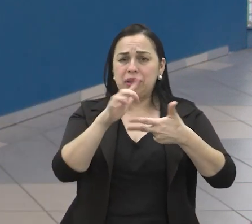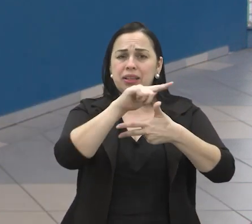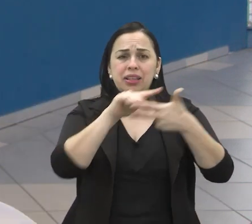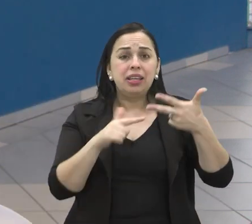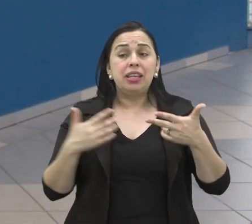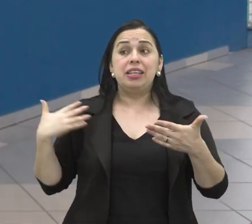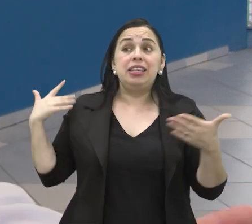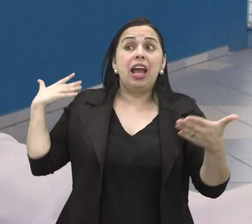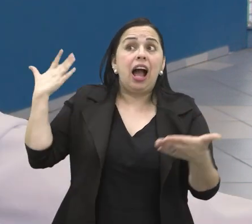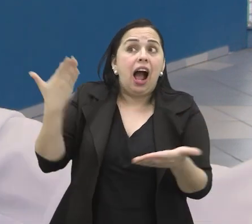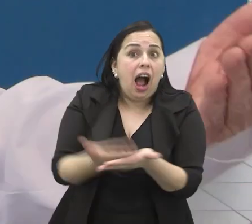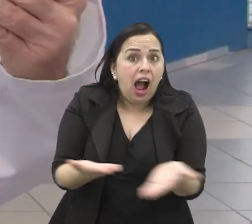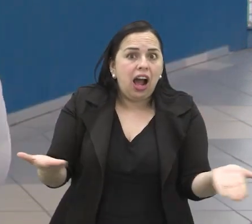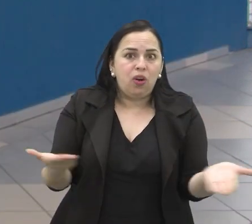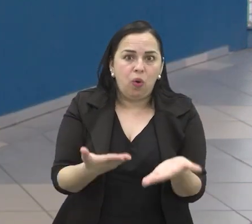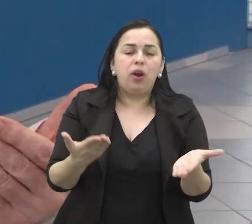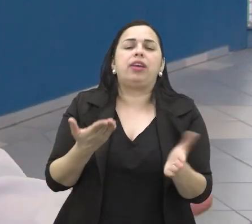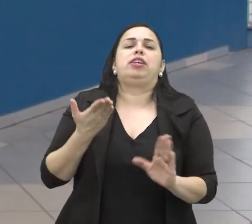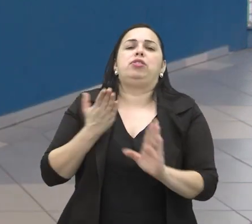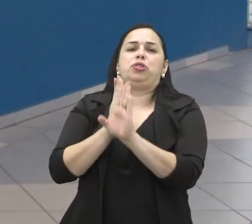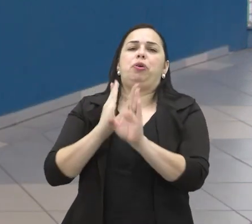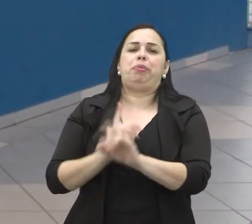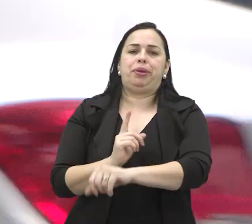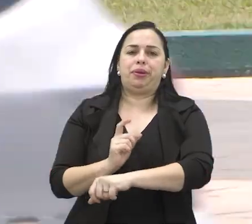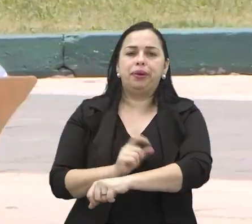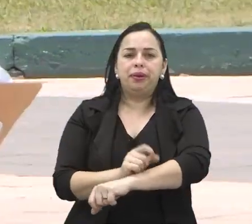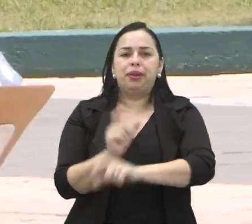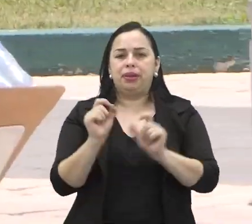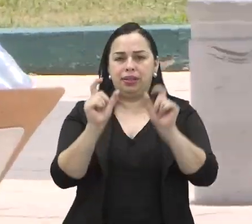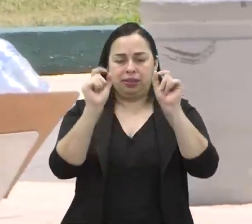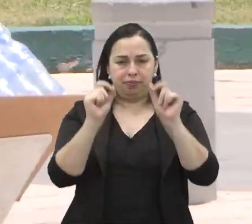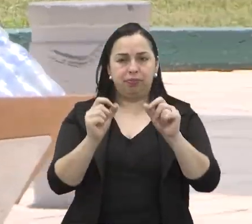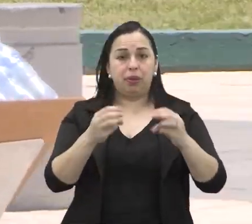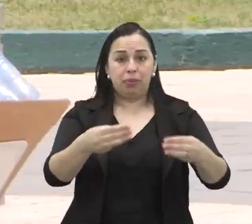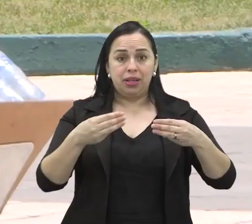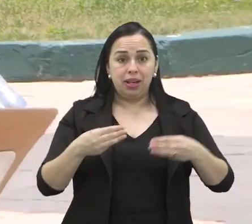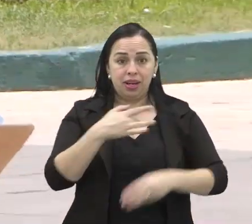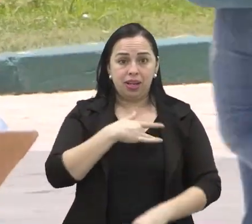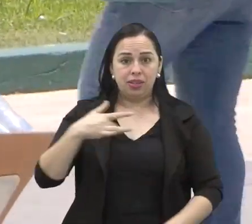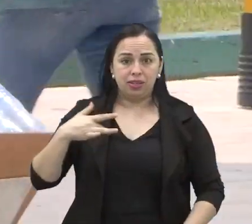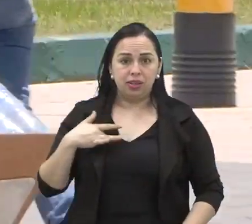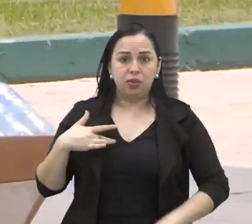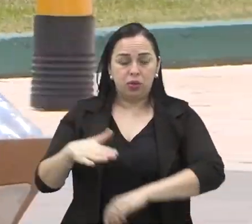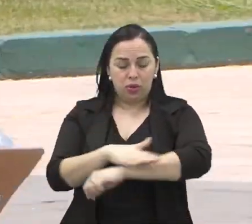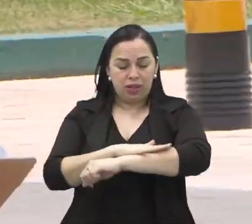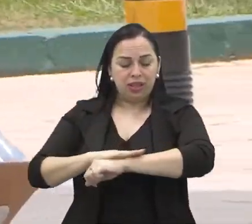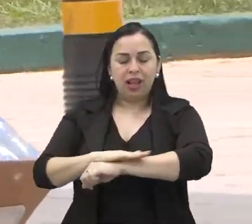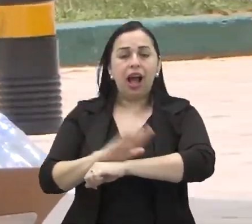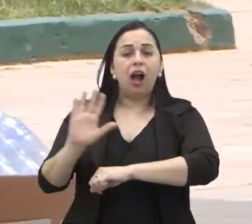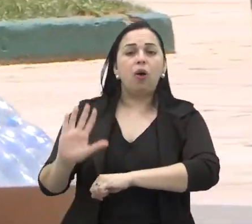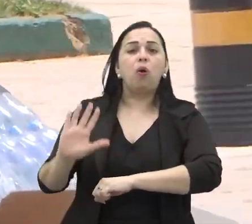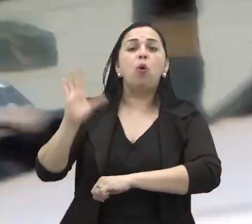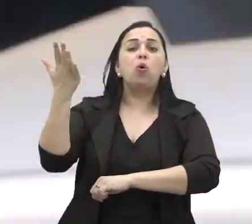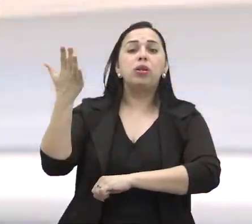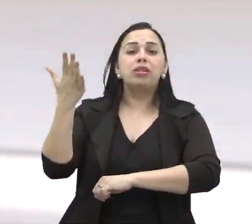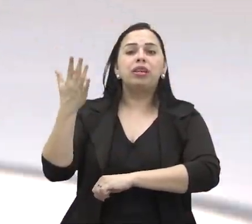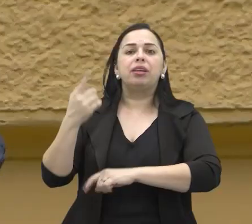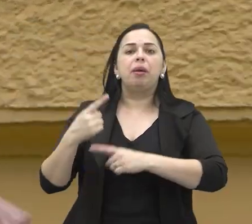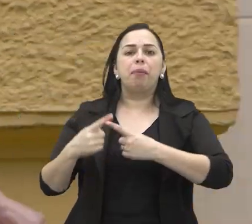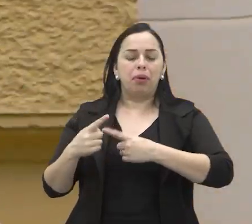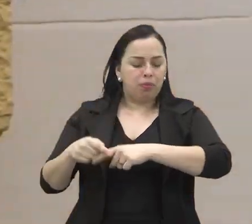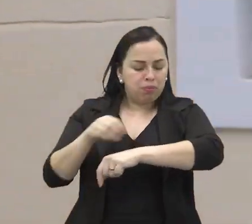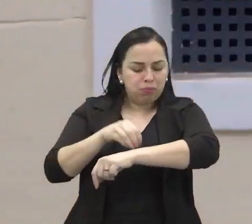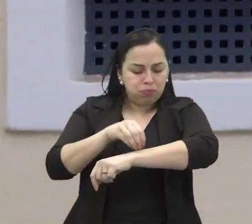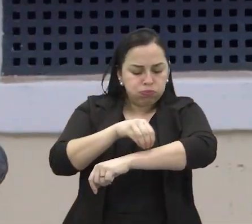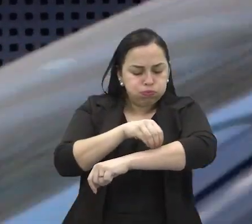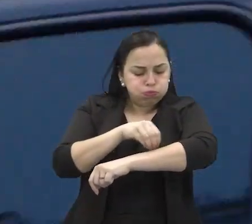anos atrás, e agora que vai aparecer o câncer. De acordo com o Ministério da Saúde, o câncer de pele ocorre